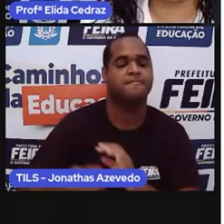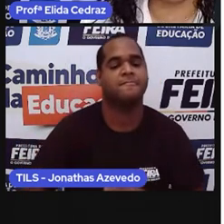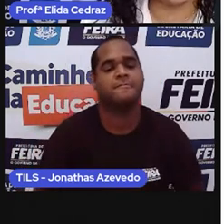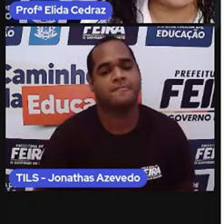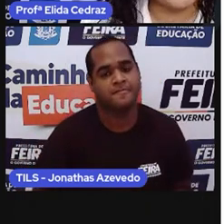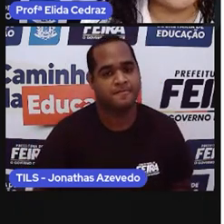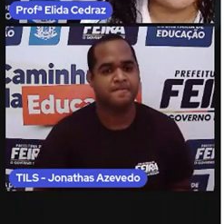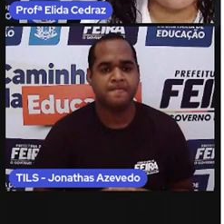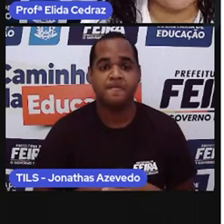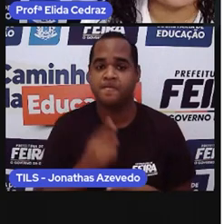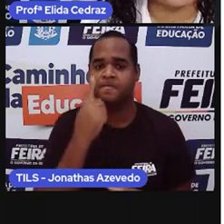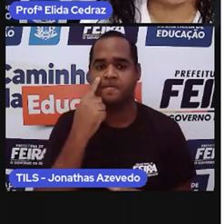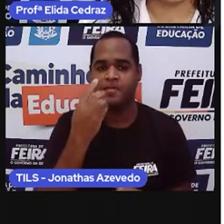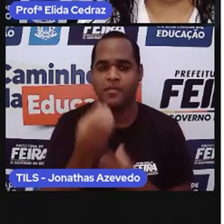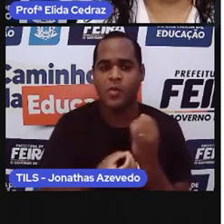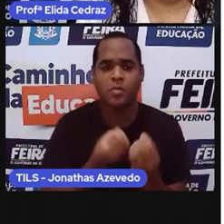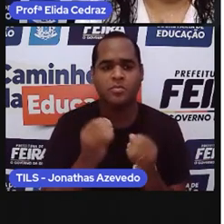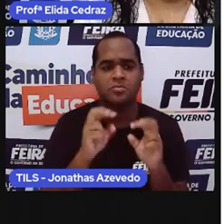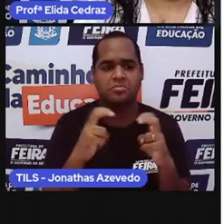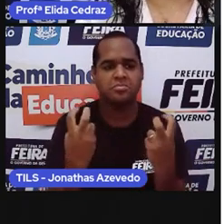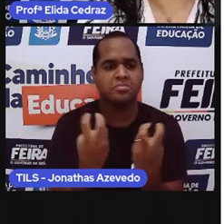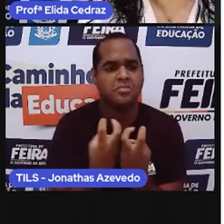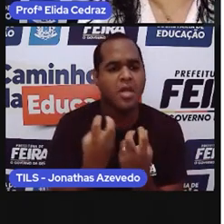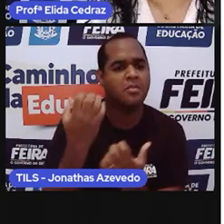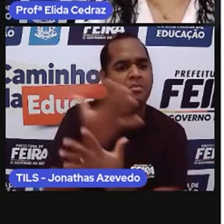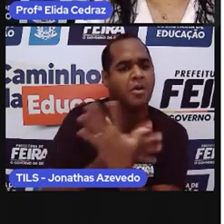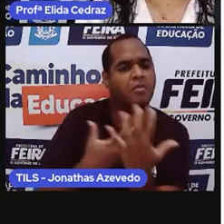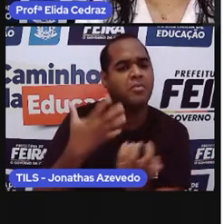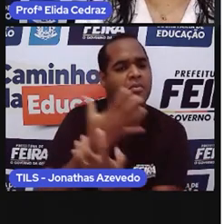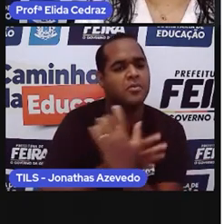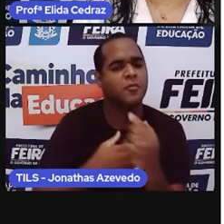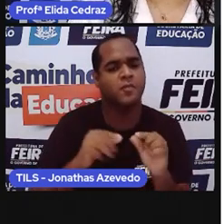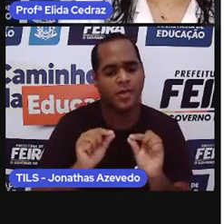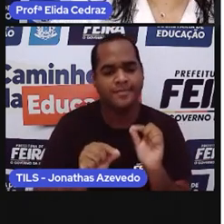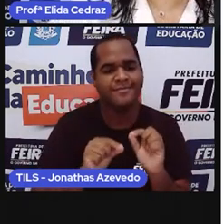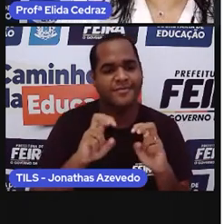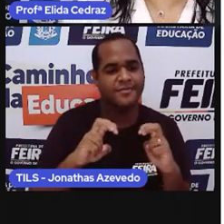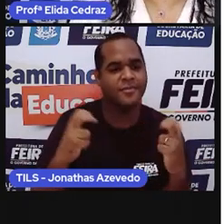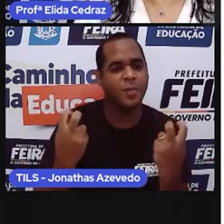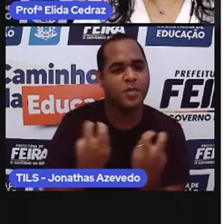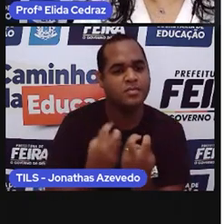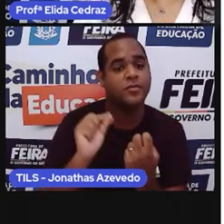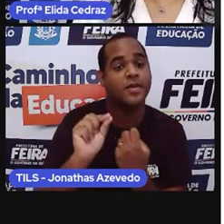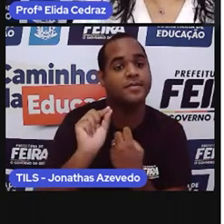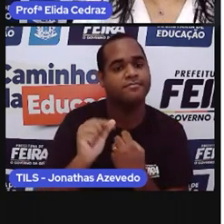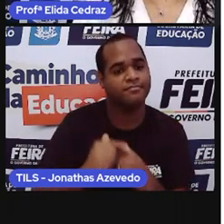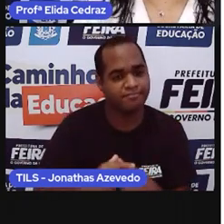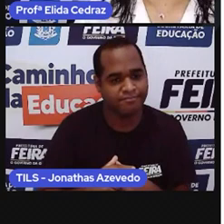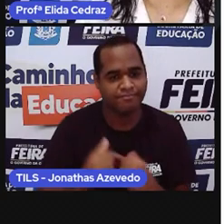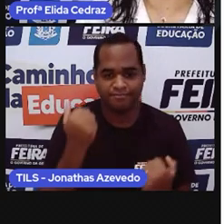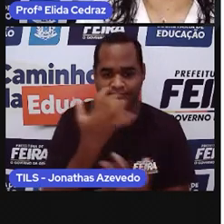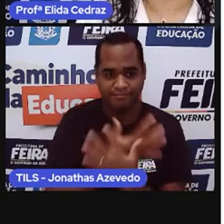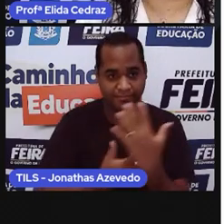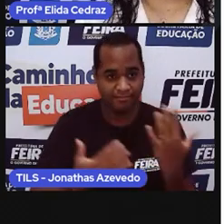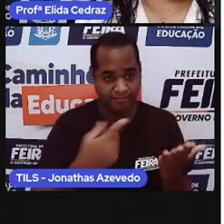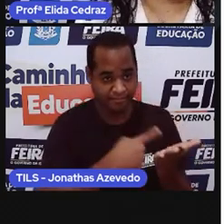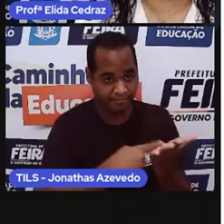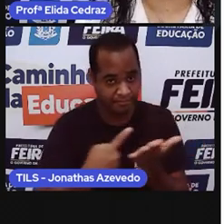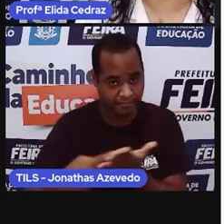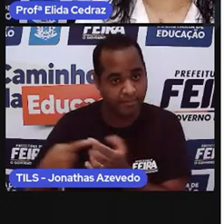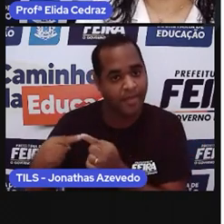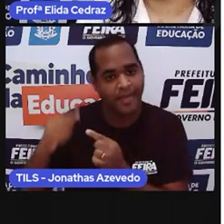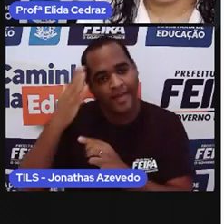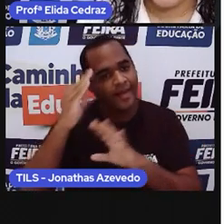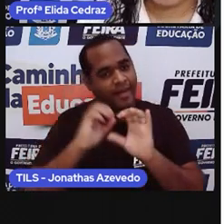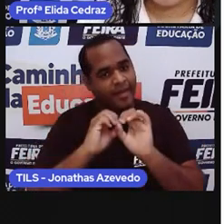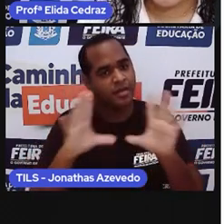primeiro o que são cantigas de roda? As cantigas de roda, elas carregam uma melodia de ritmo